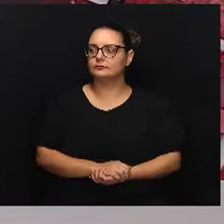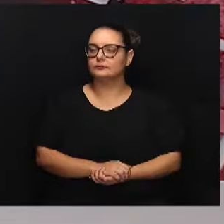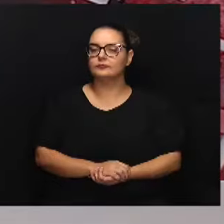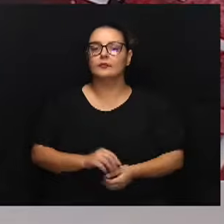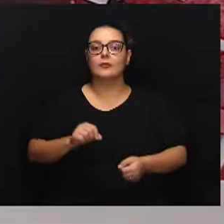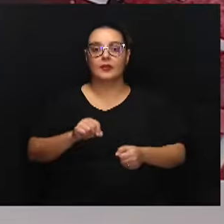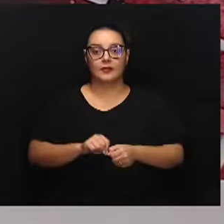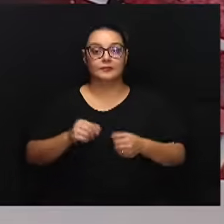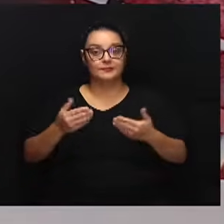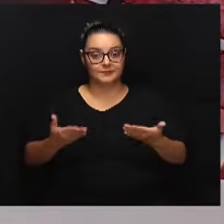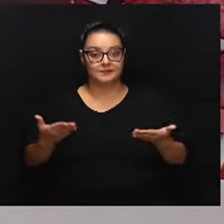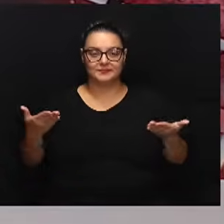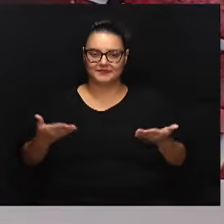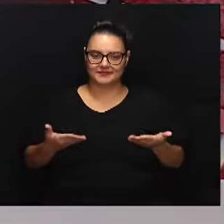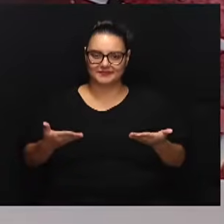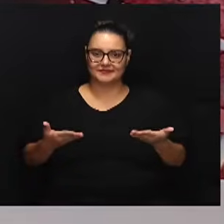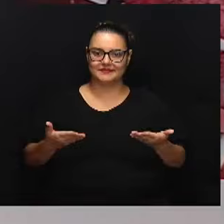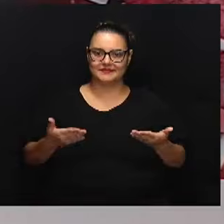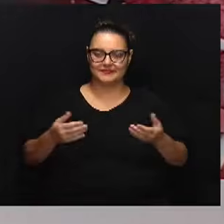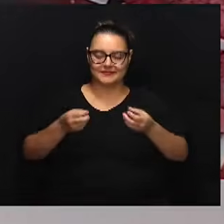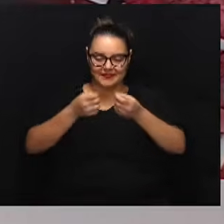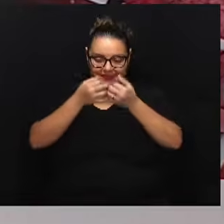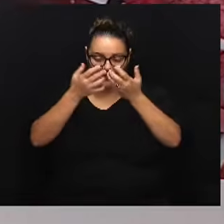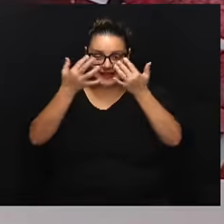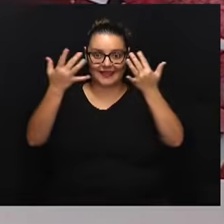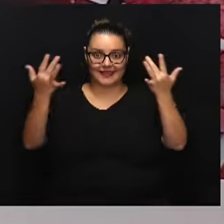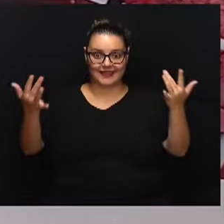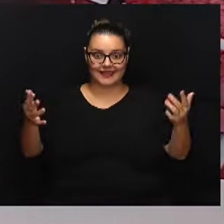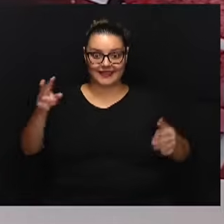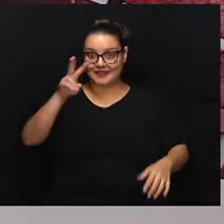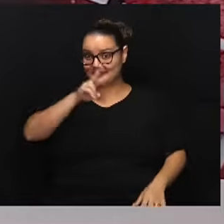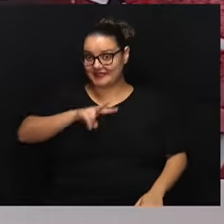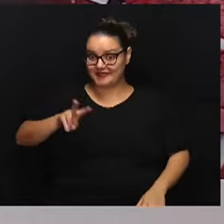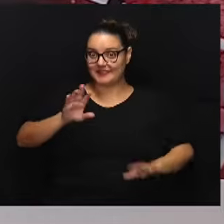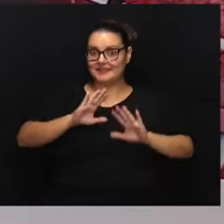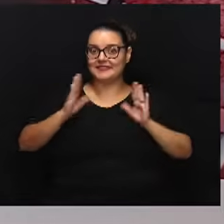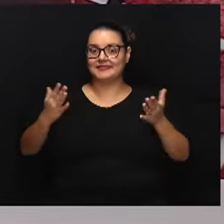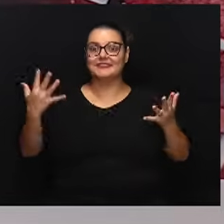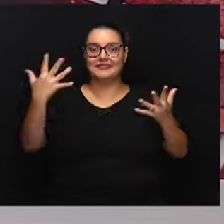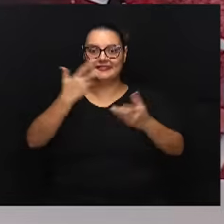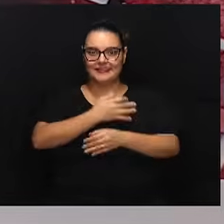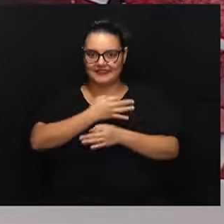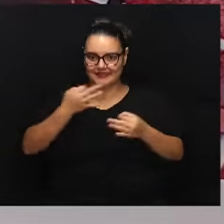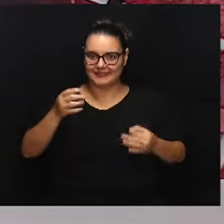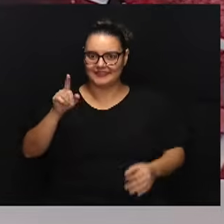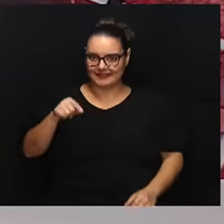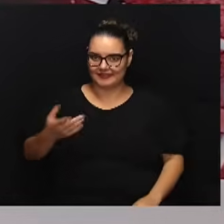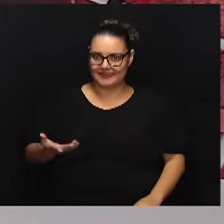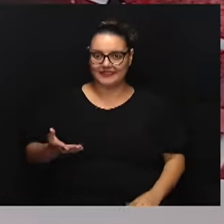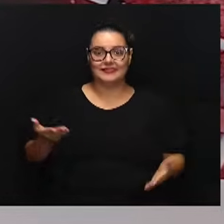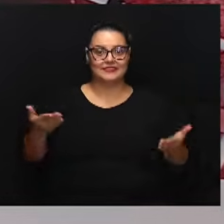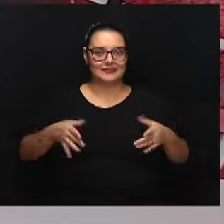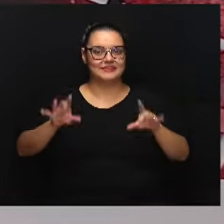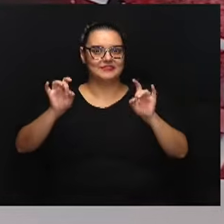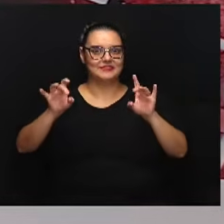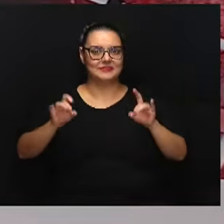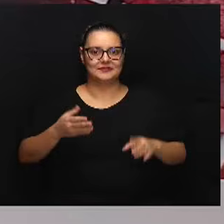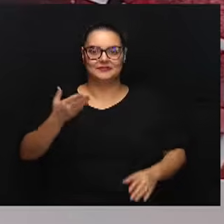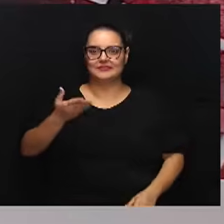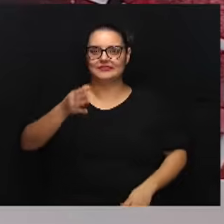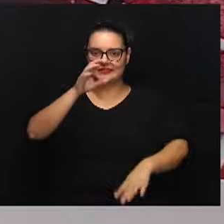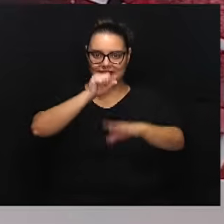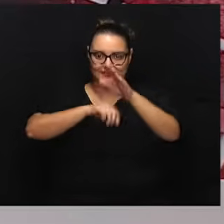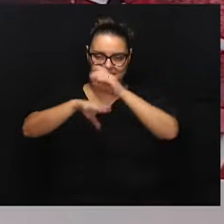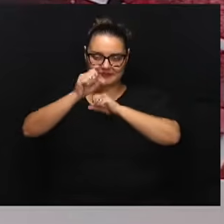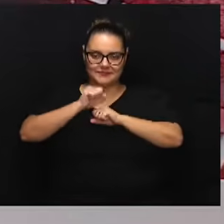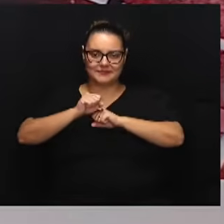Você Mesmo de hoje está muito mágico. Já deu uma olhada nesse cenário? Tá lindo, né? E hoje, especialmente, você vai aprender